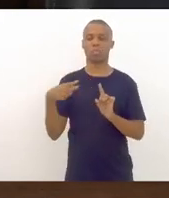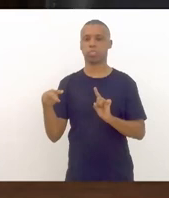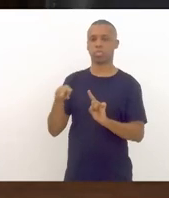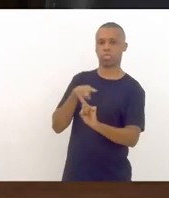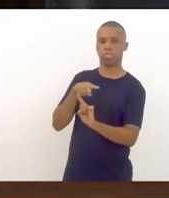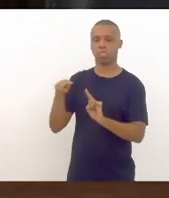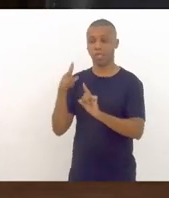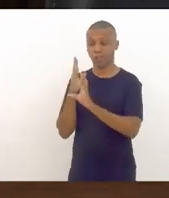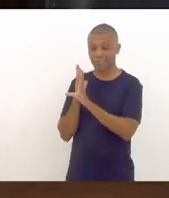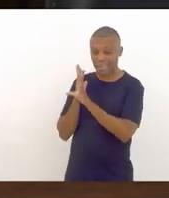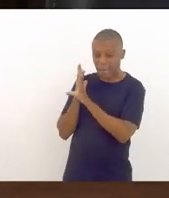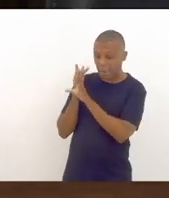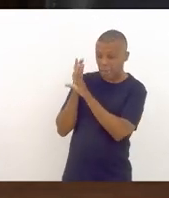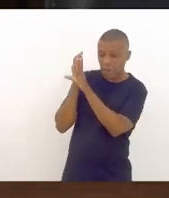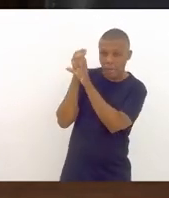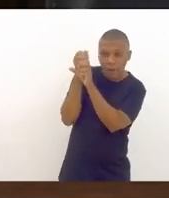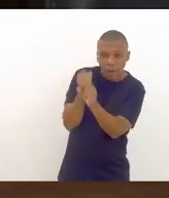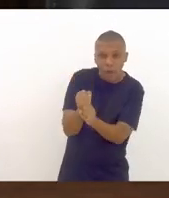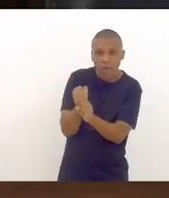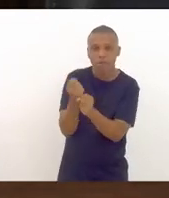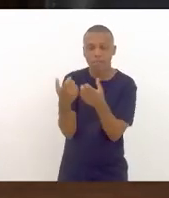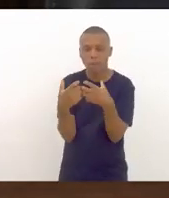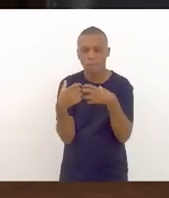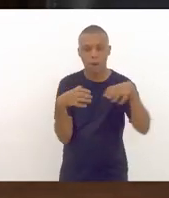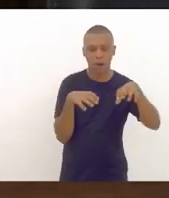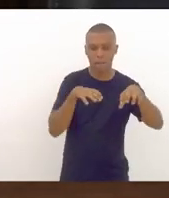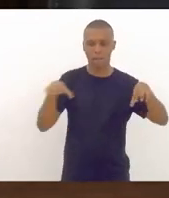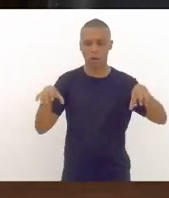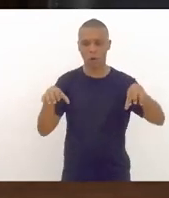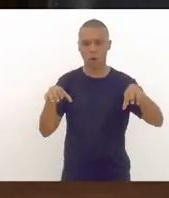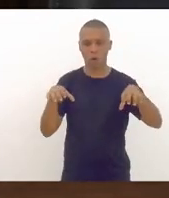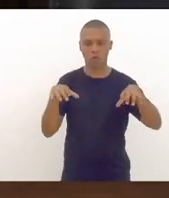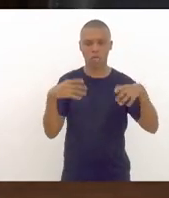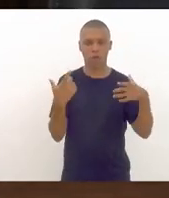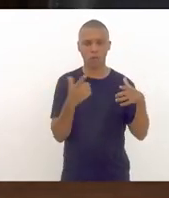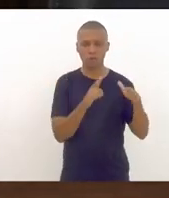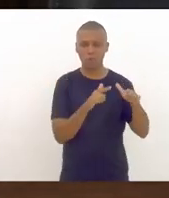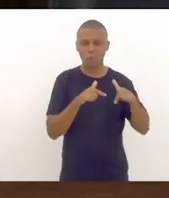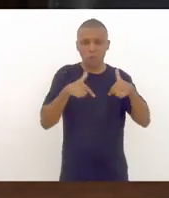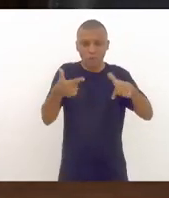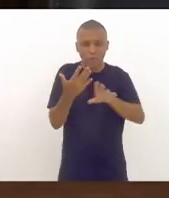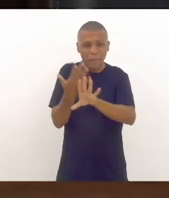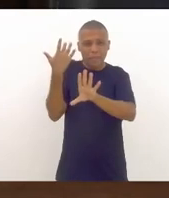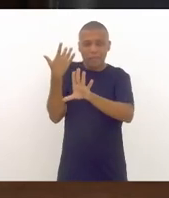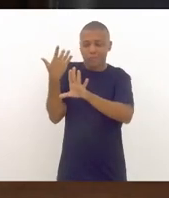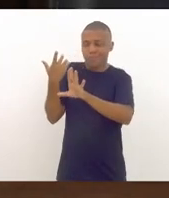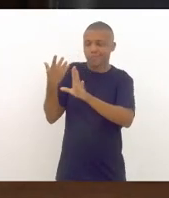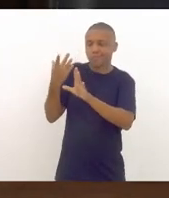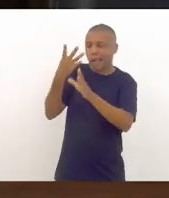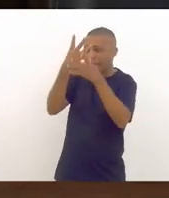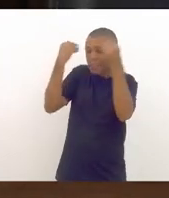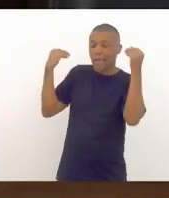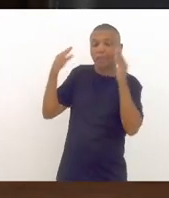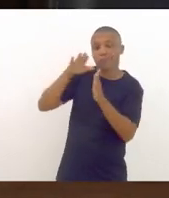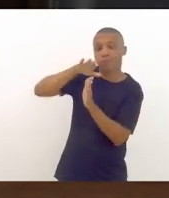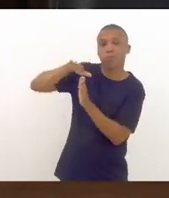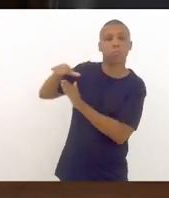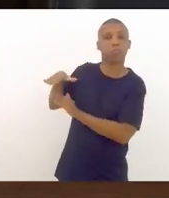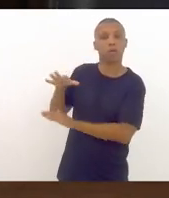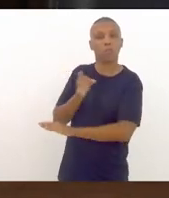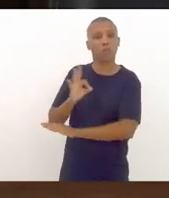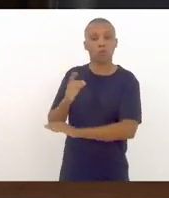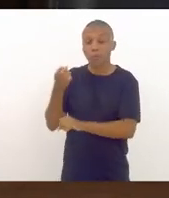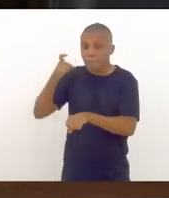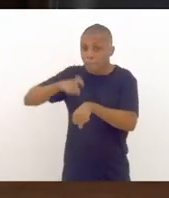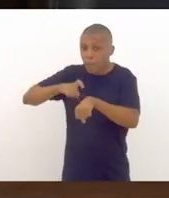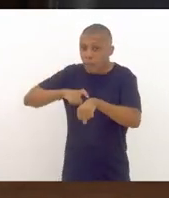nossa trajetória aquilo que nós fizemos. Tudo que nós passamos da nossa vida, desde o dia em que